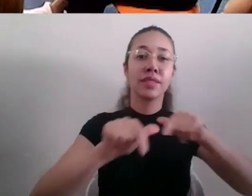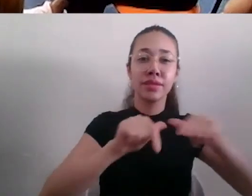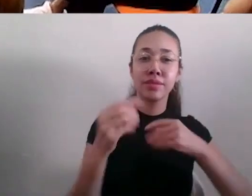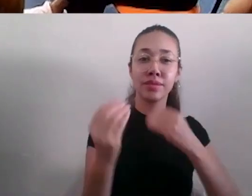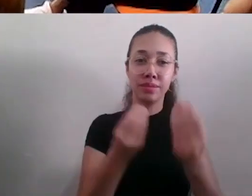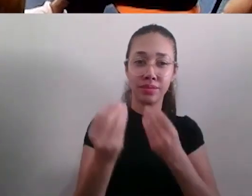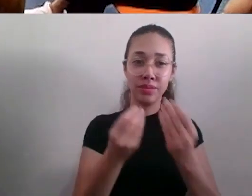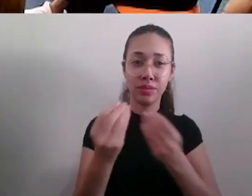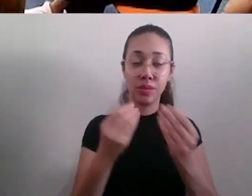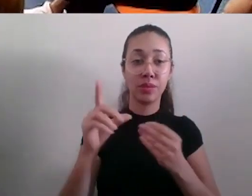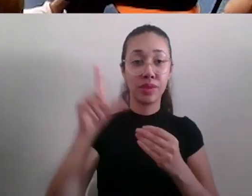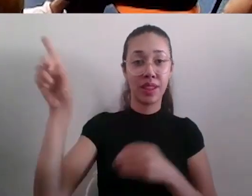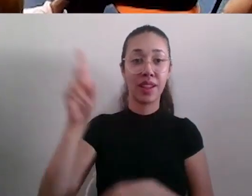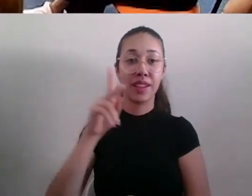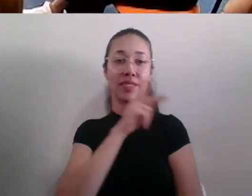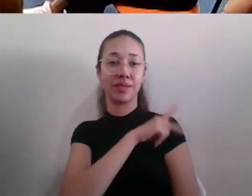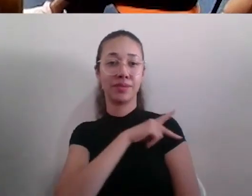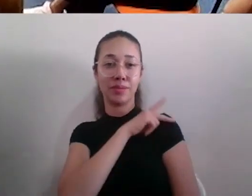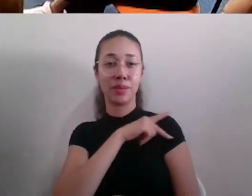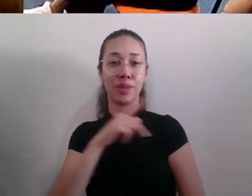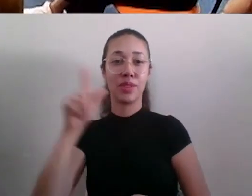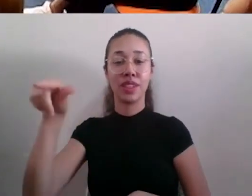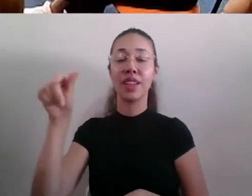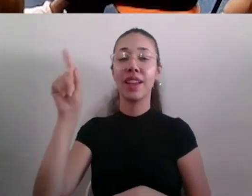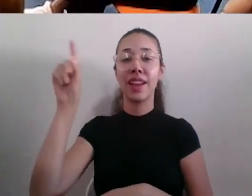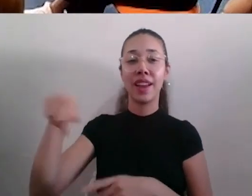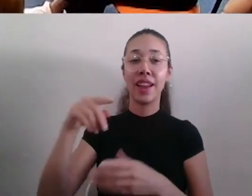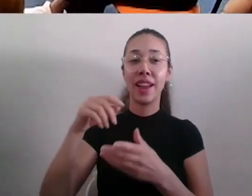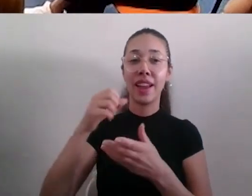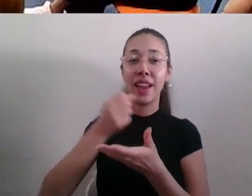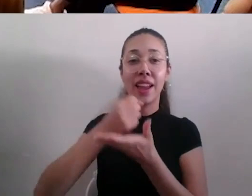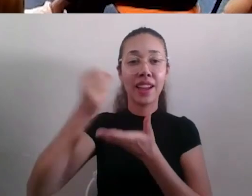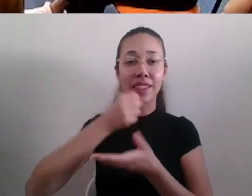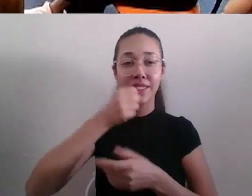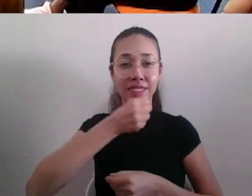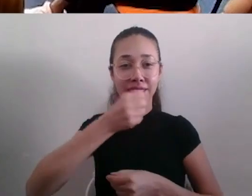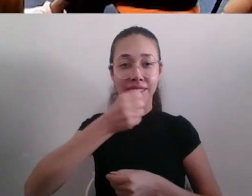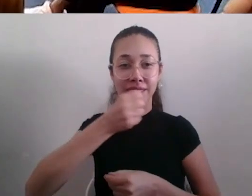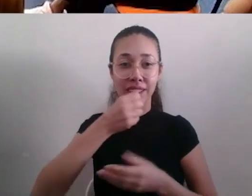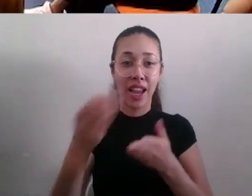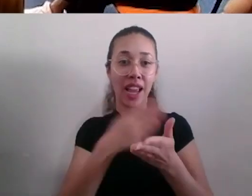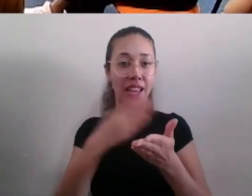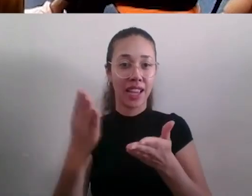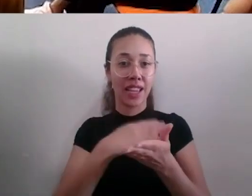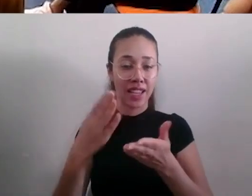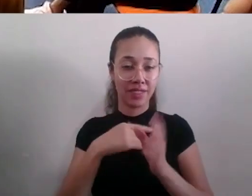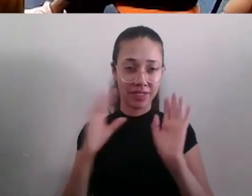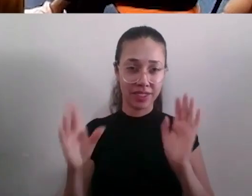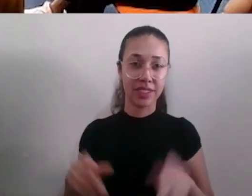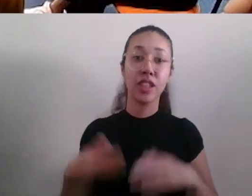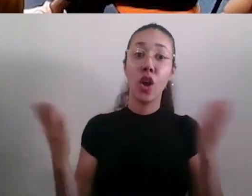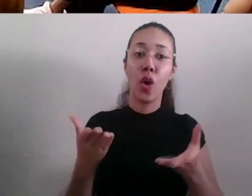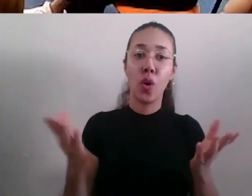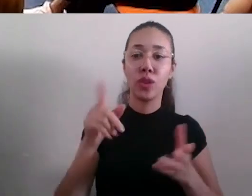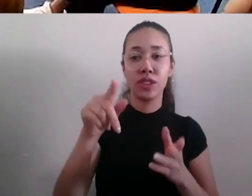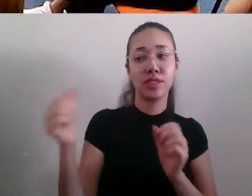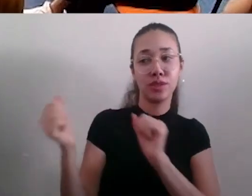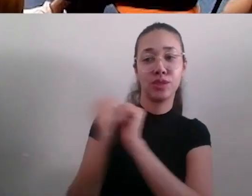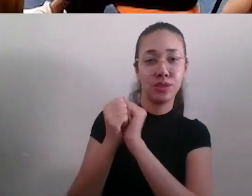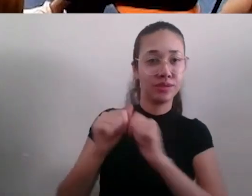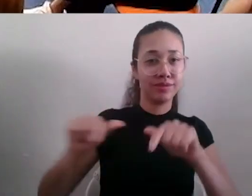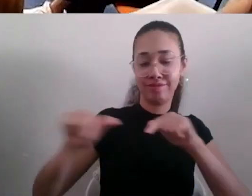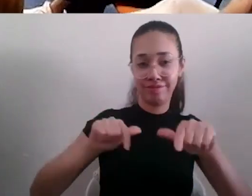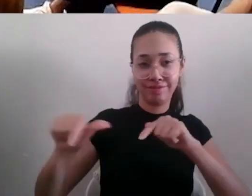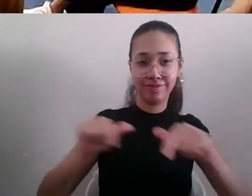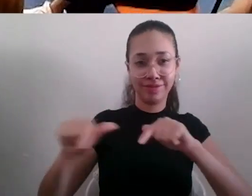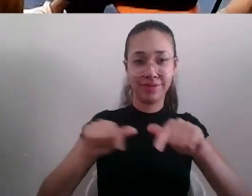Piauí. Eu e a Paula Scarpim, que era repórter da revista Piauí na época e hoje em dia é minha sócia na Novelo. A gente estava fazendo